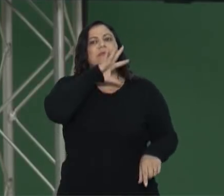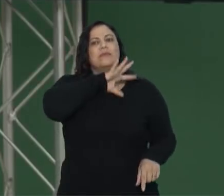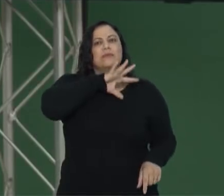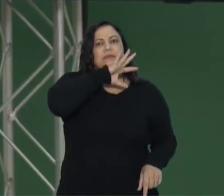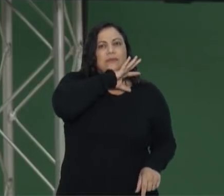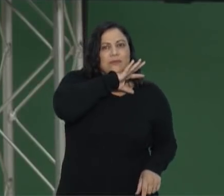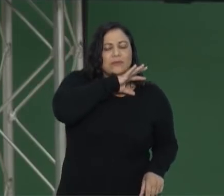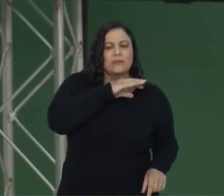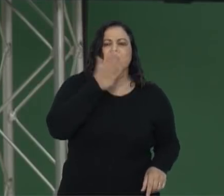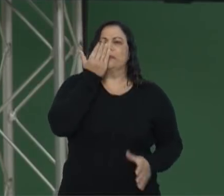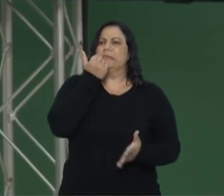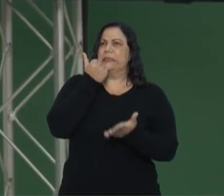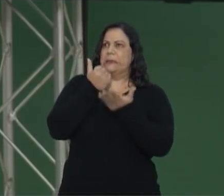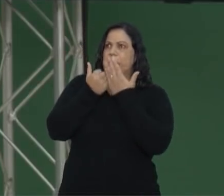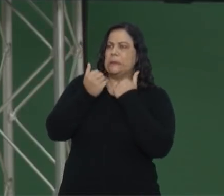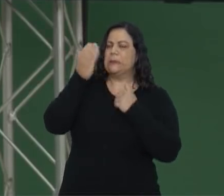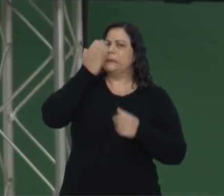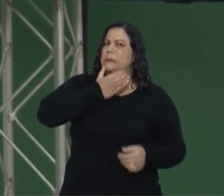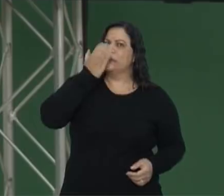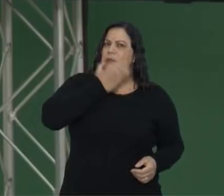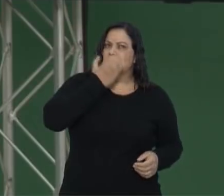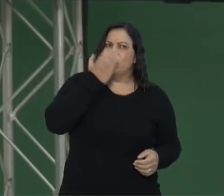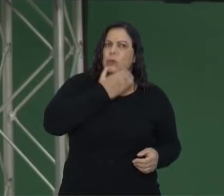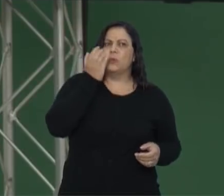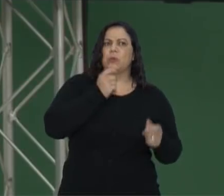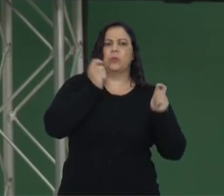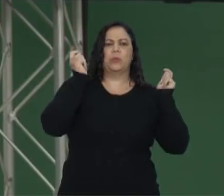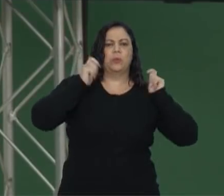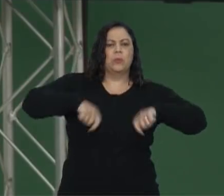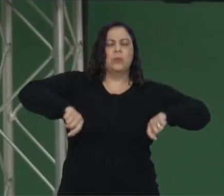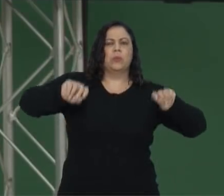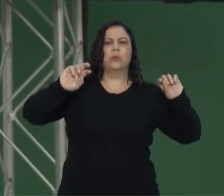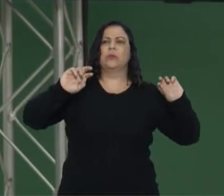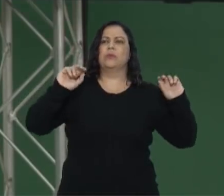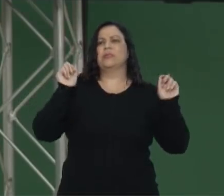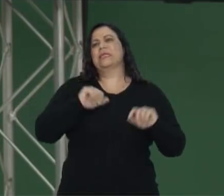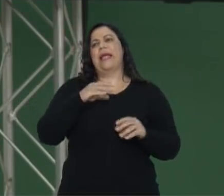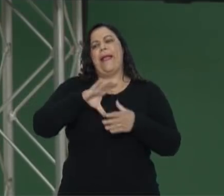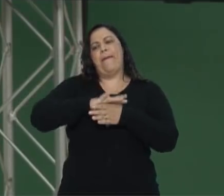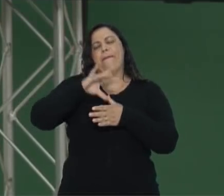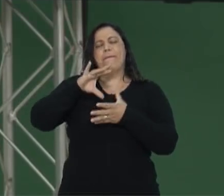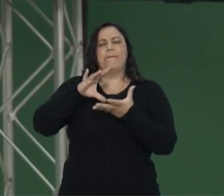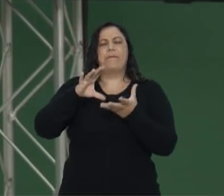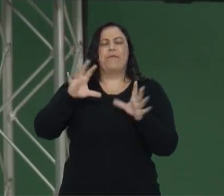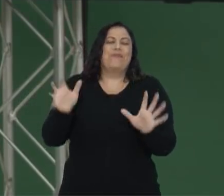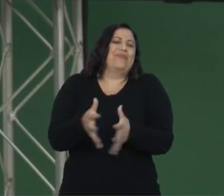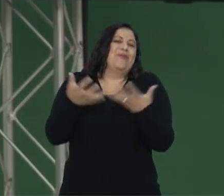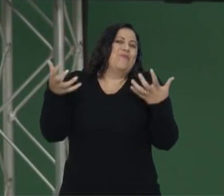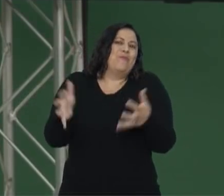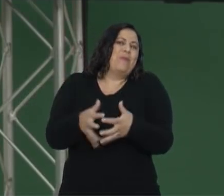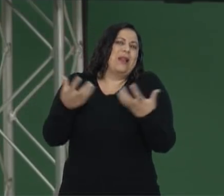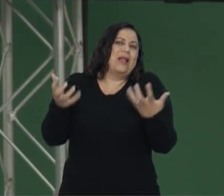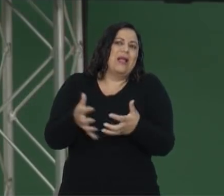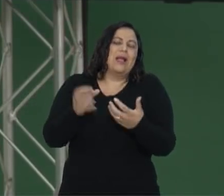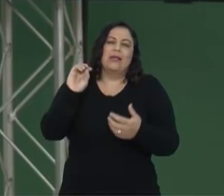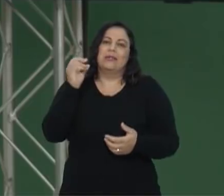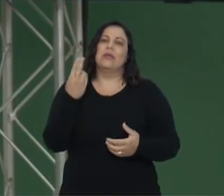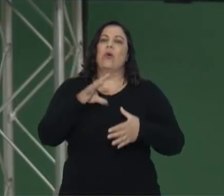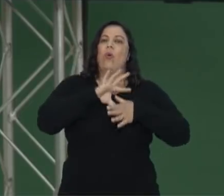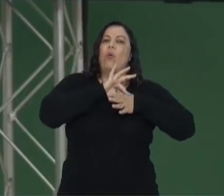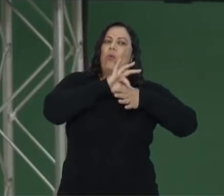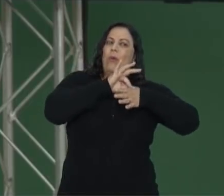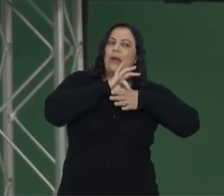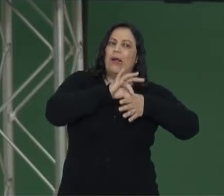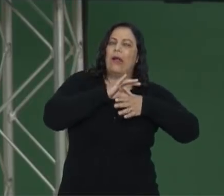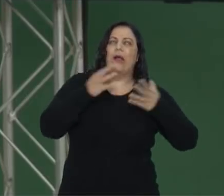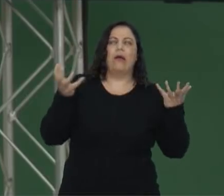Eles comem frutos, né? Então se é um animal herbívoro, né? Come plantas, ou um animal carnívoro, quando se alimenta da carne. Então